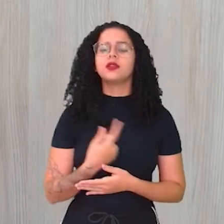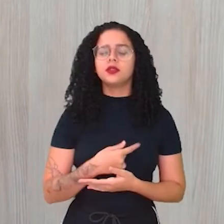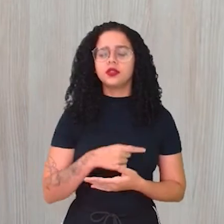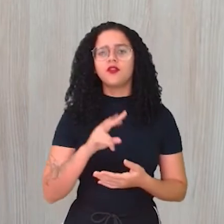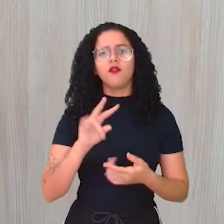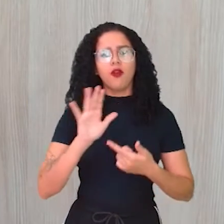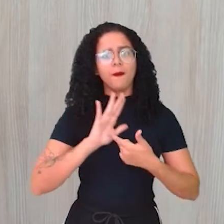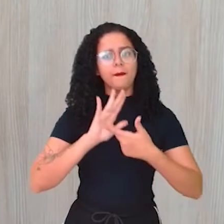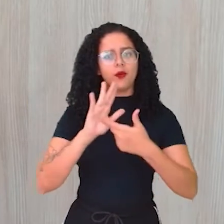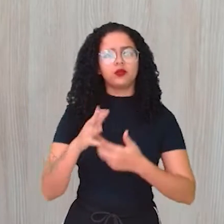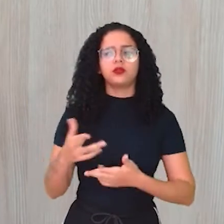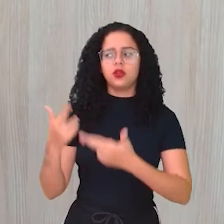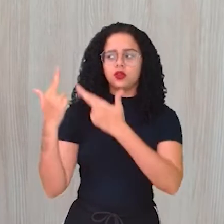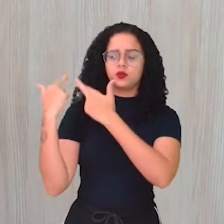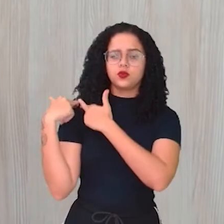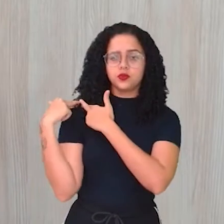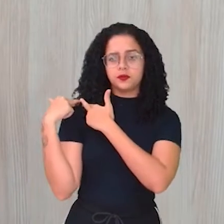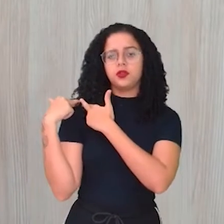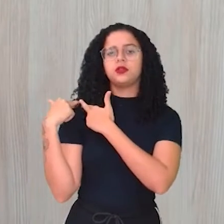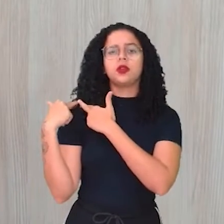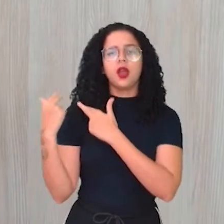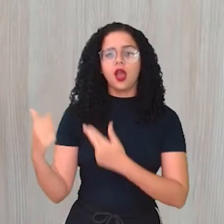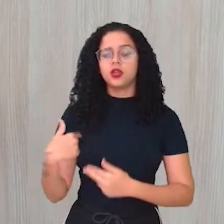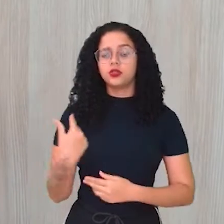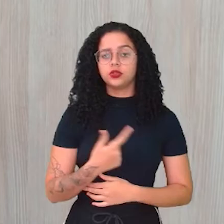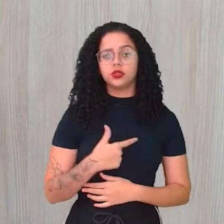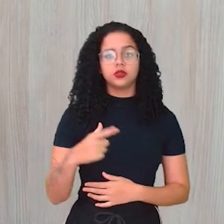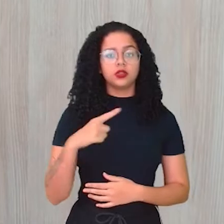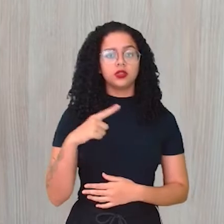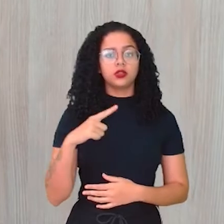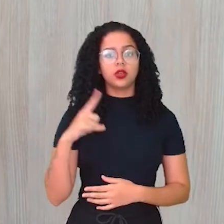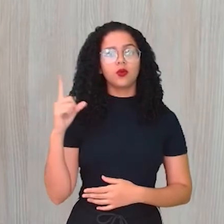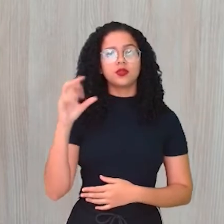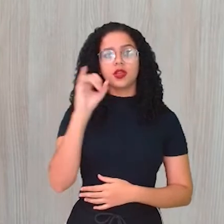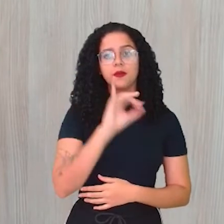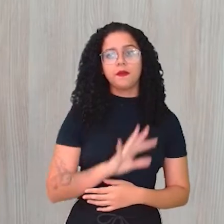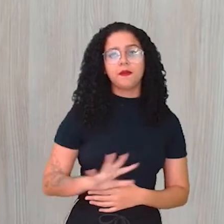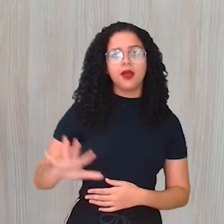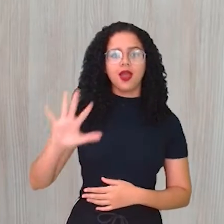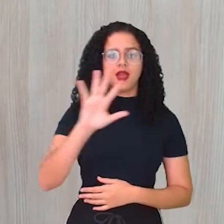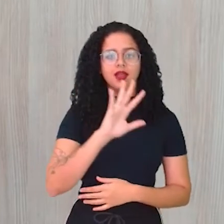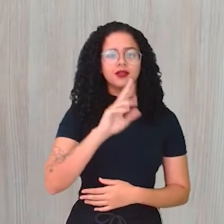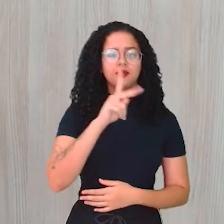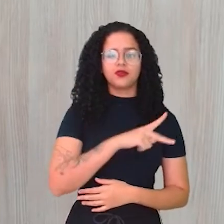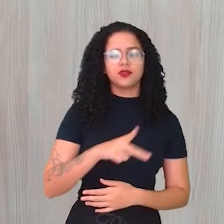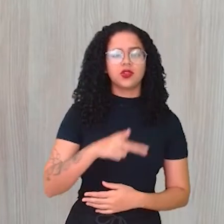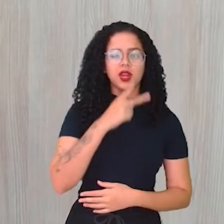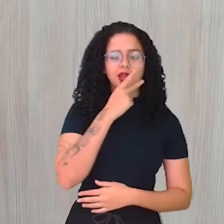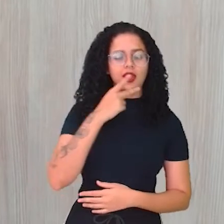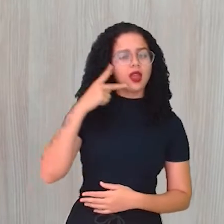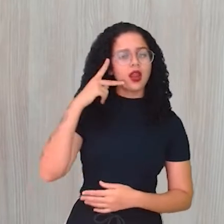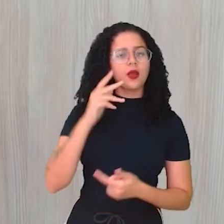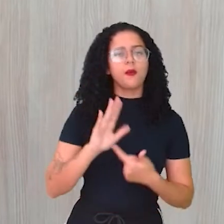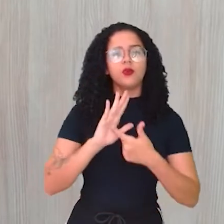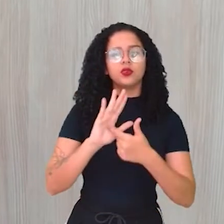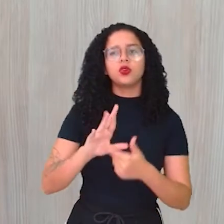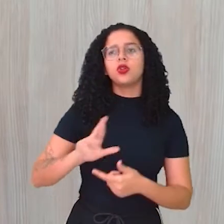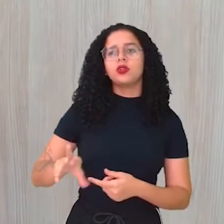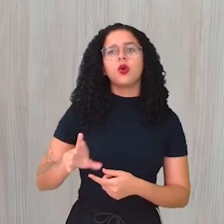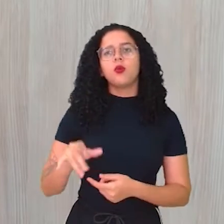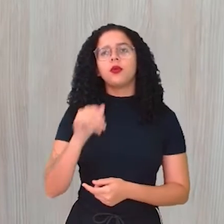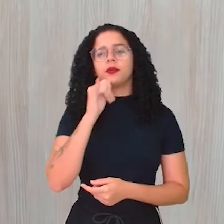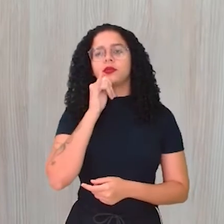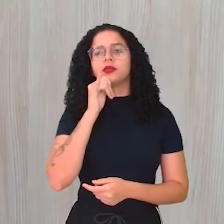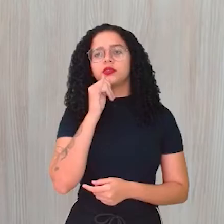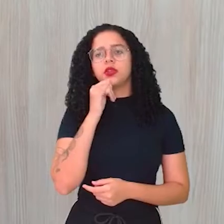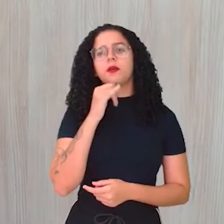também da responsabilidade que a gente tem, como essas imagens que a professora Carla mostrou, que não tem mais aquela coisa de que a mensagem